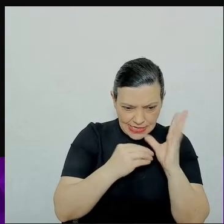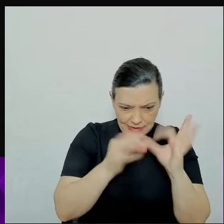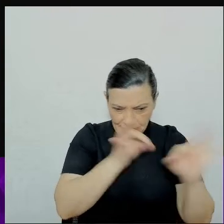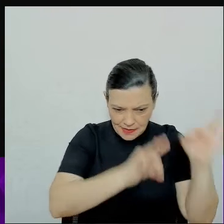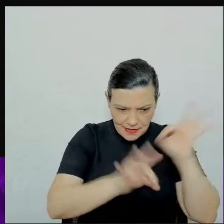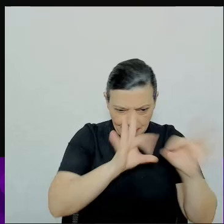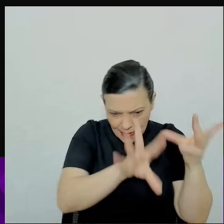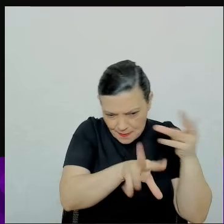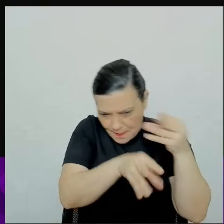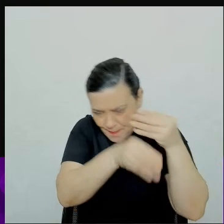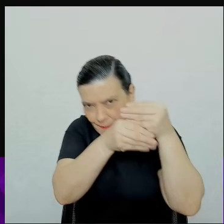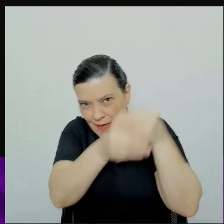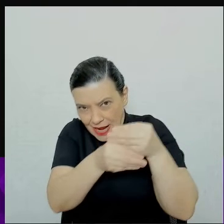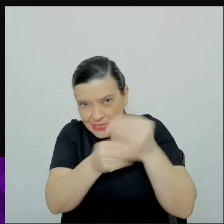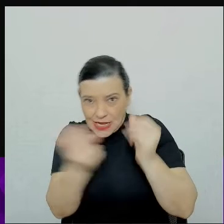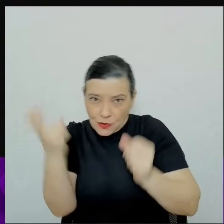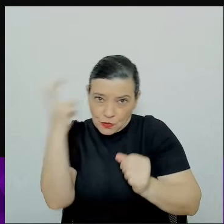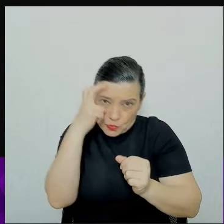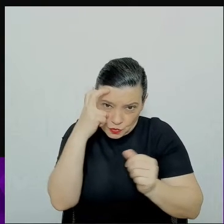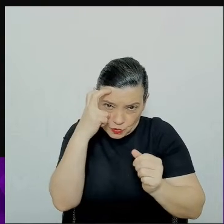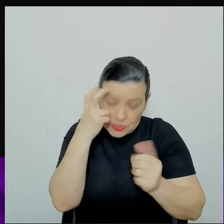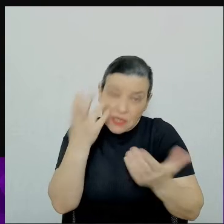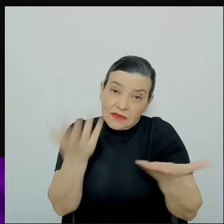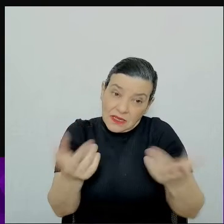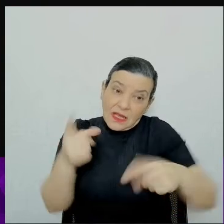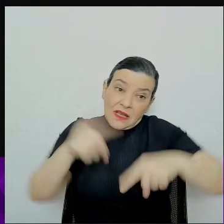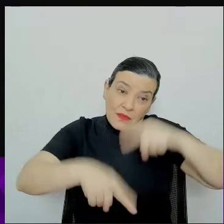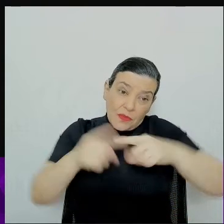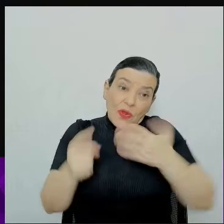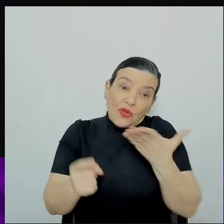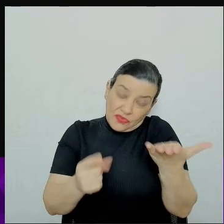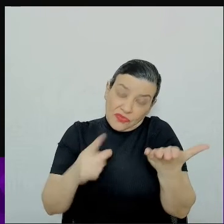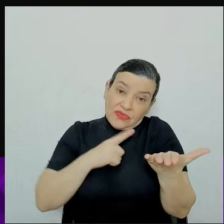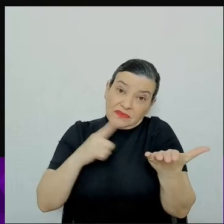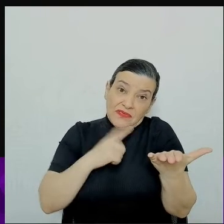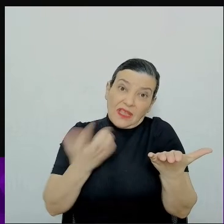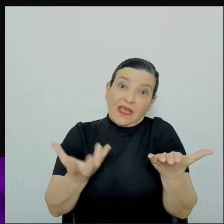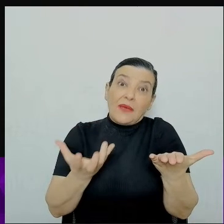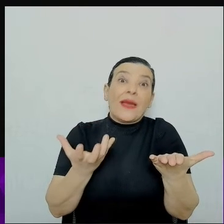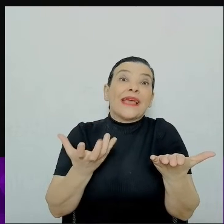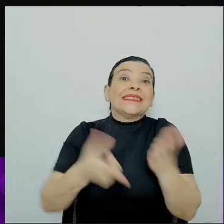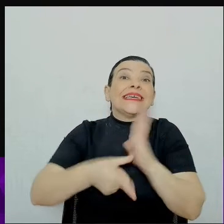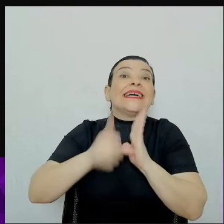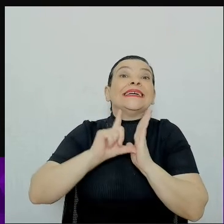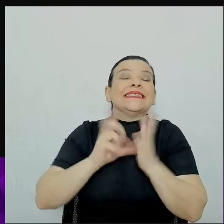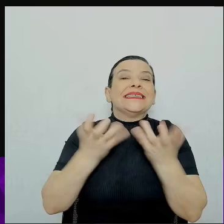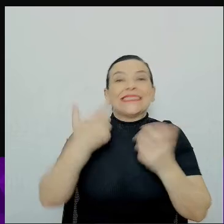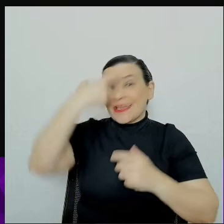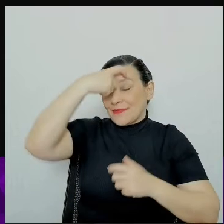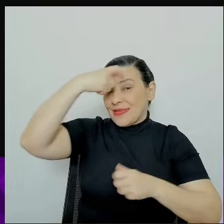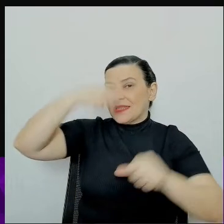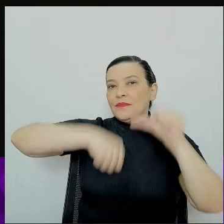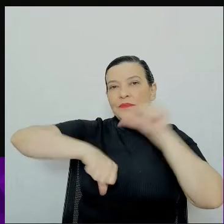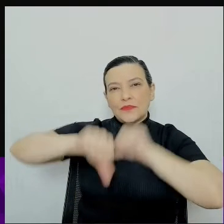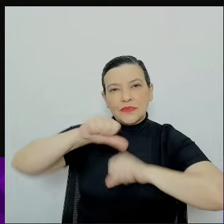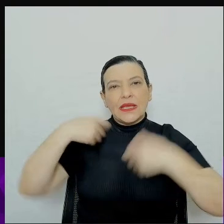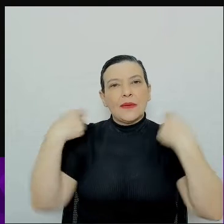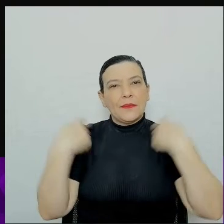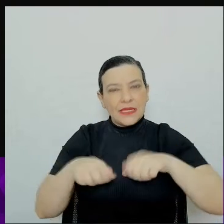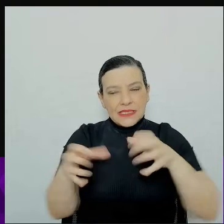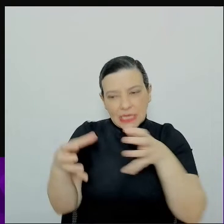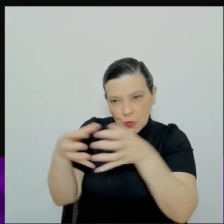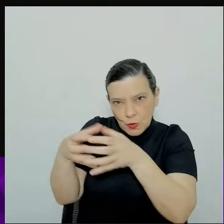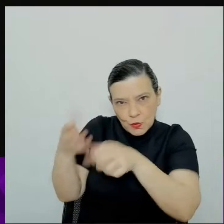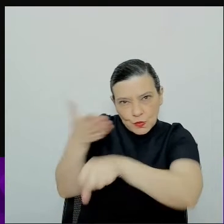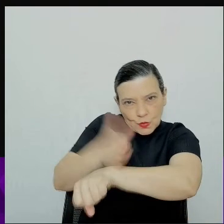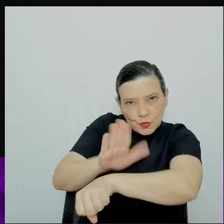produtos. Sem dúvida, a gente está olhando para um produto e a gente quer mudar a mentalidade. E isso envolve educar as equipes sobre a experiência do